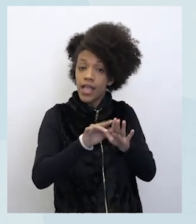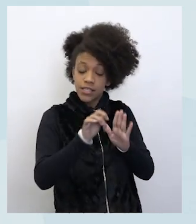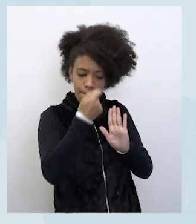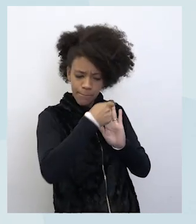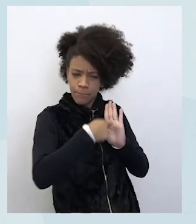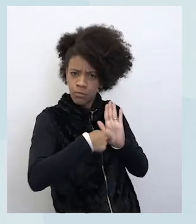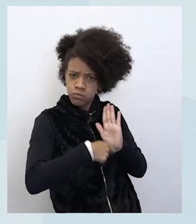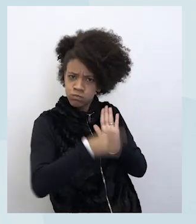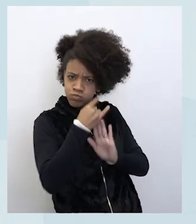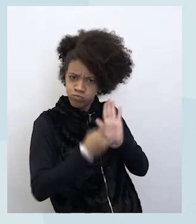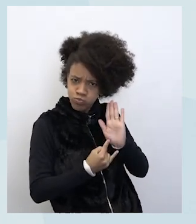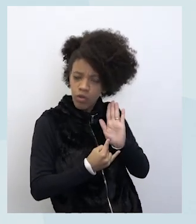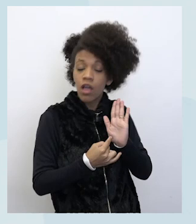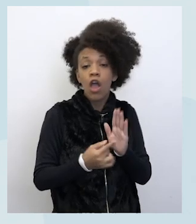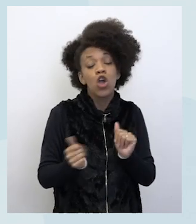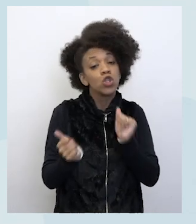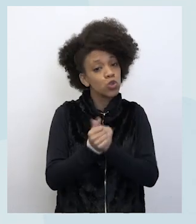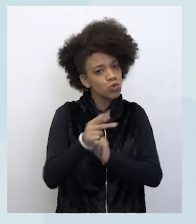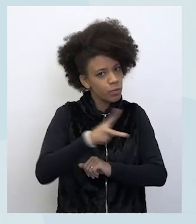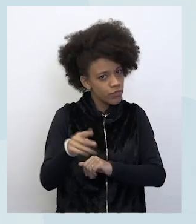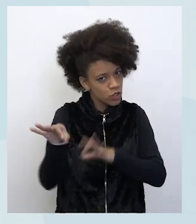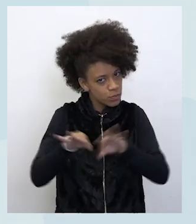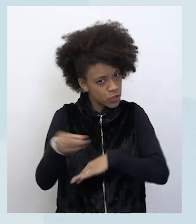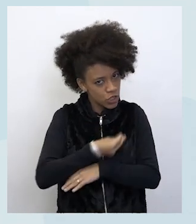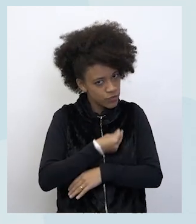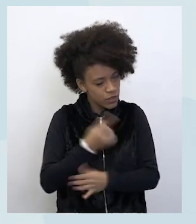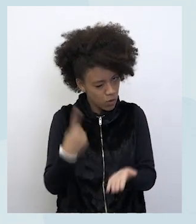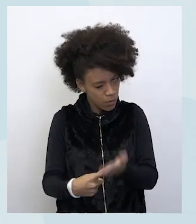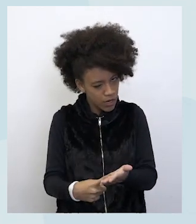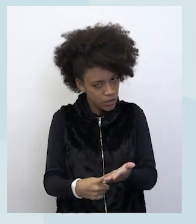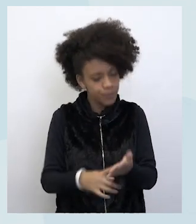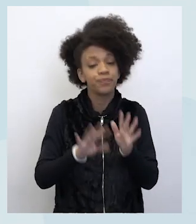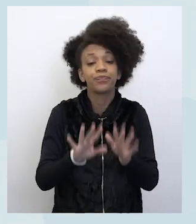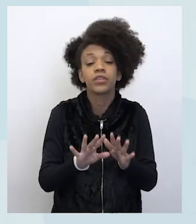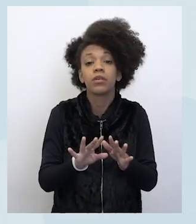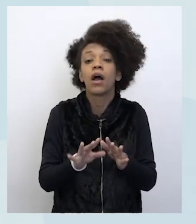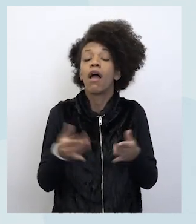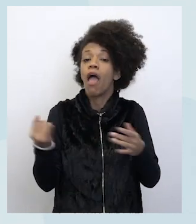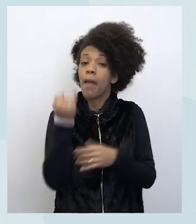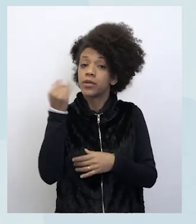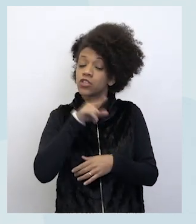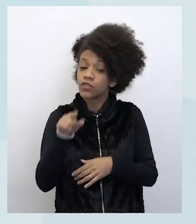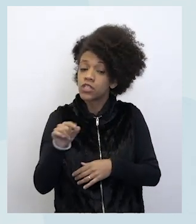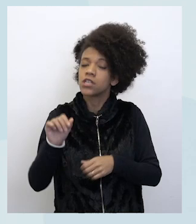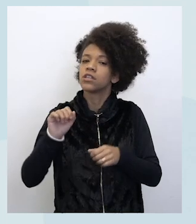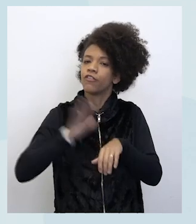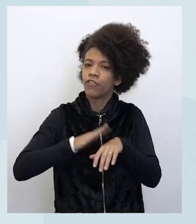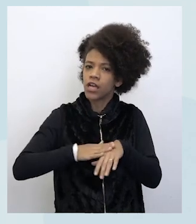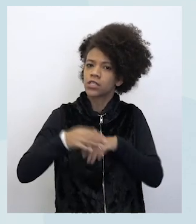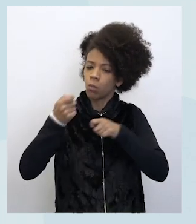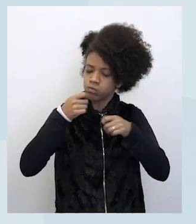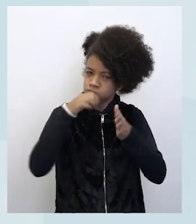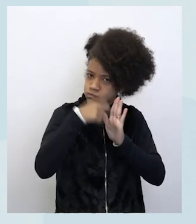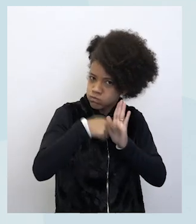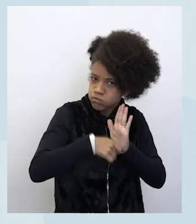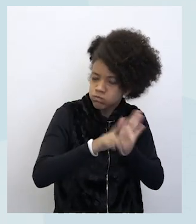com o professor de projeto de vida. Combinado? Então, agora é importante que vocês façam esse registro, que a gente vai criar juntos essa rubrica,